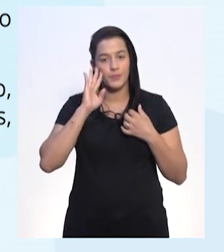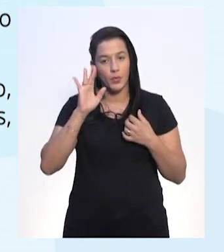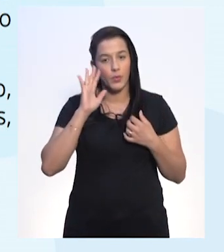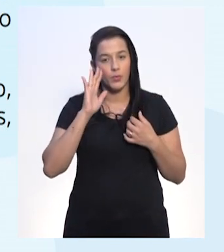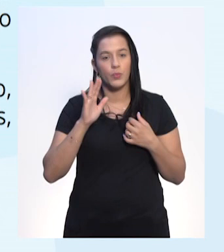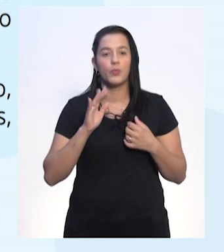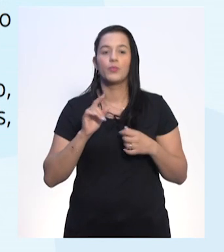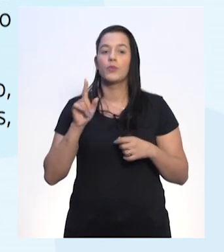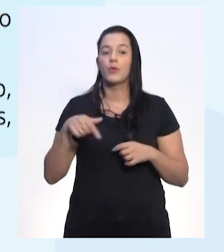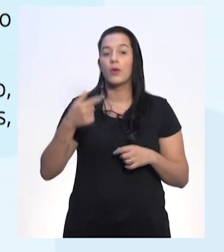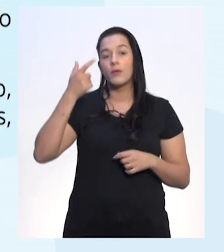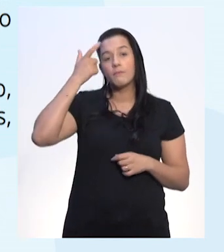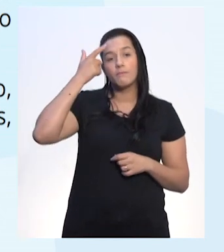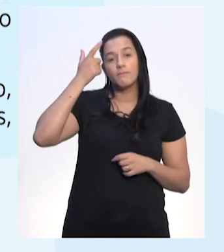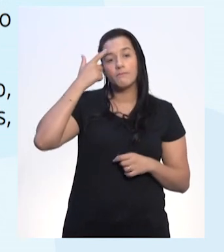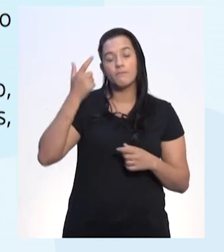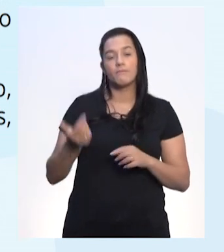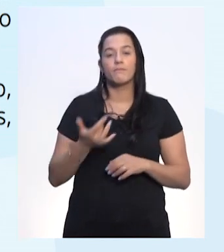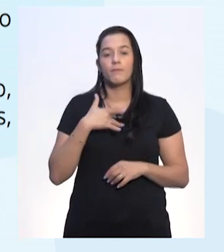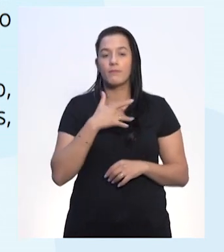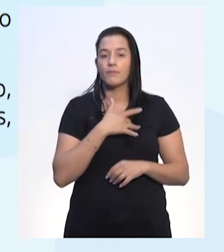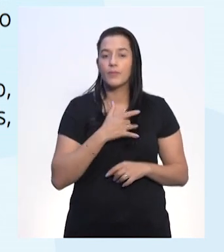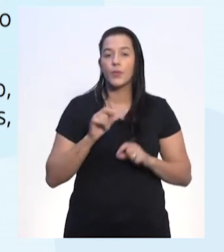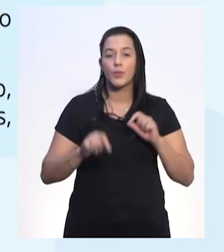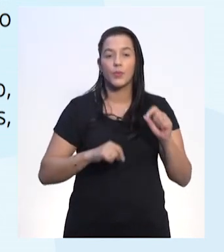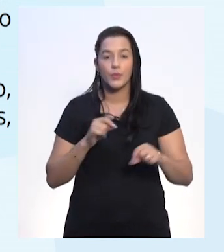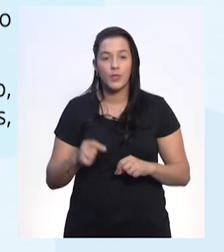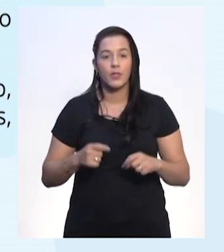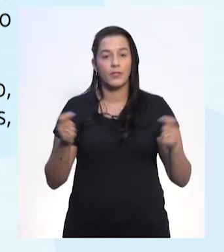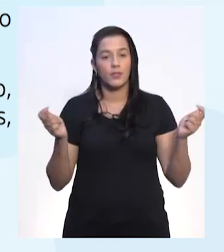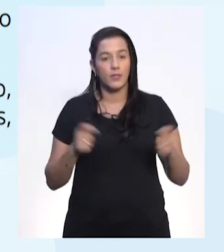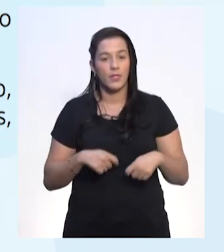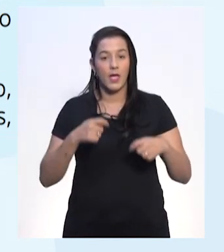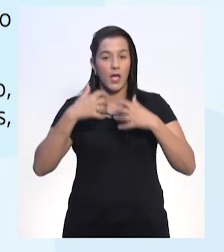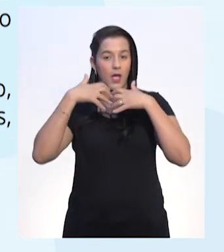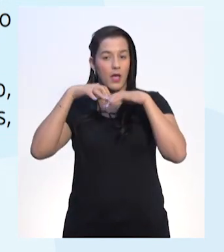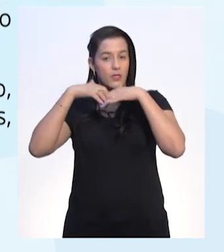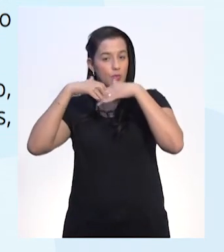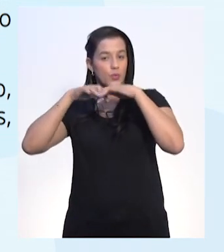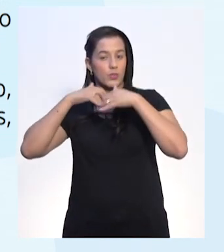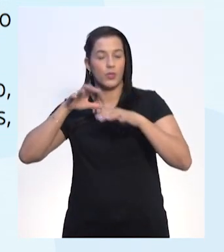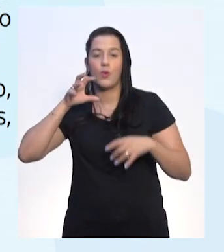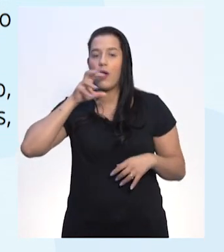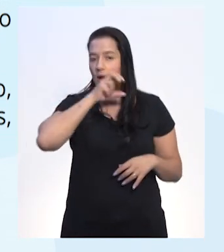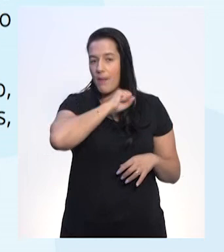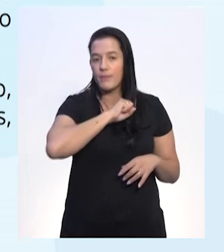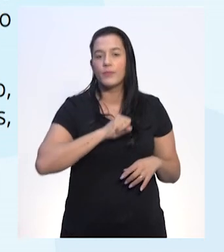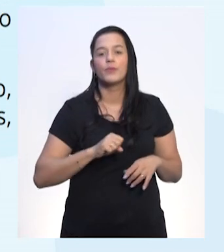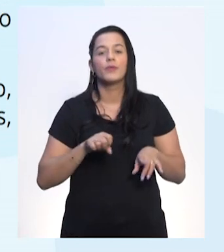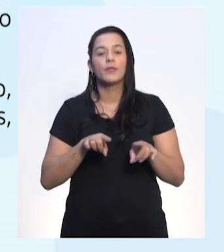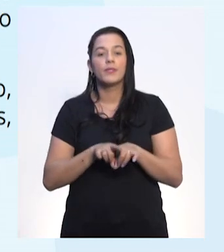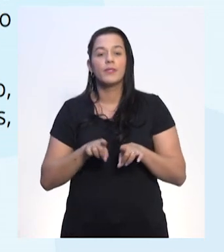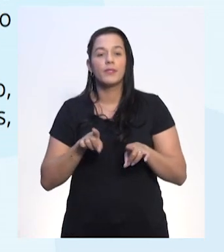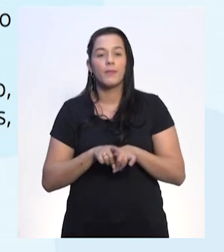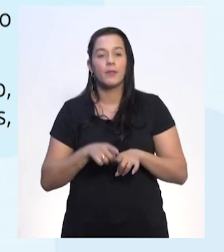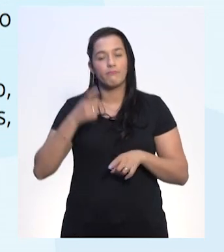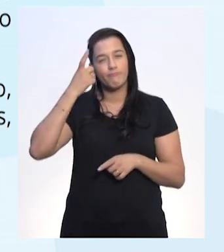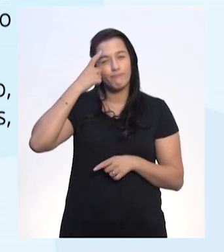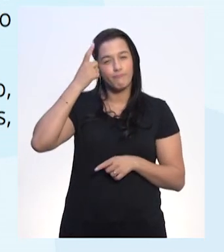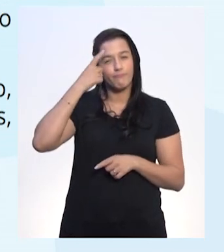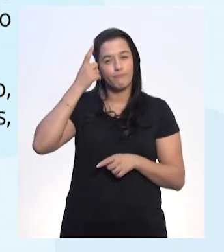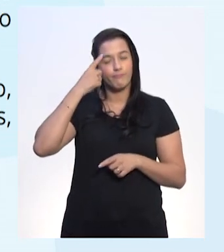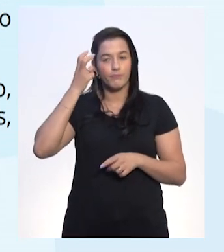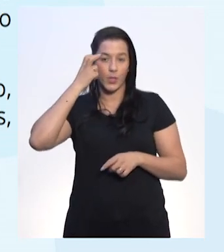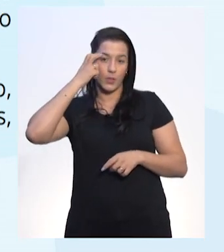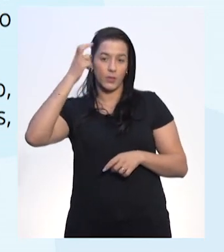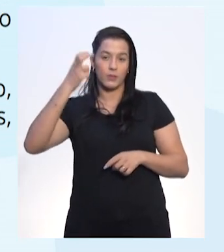parte psicológica da saúde, eu tenho ganhos na capacidade de raciocínio e também na função cognitiva. Se eu